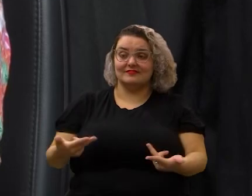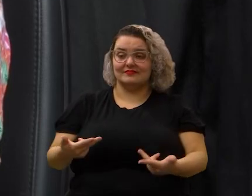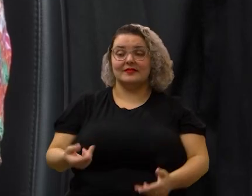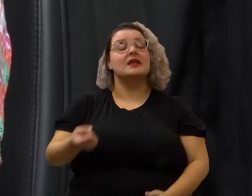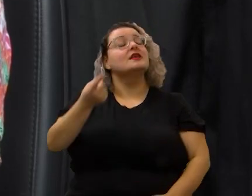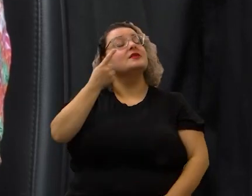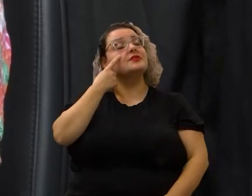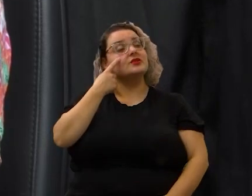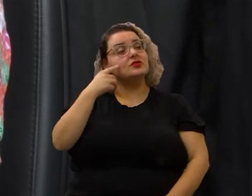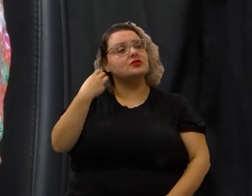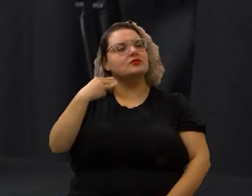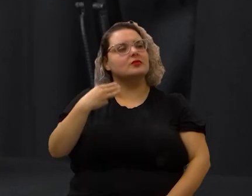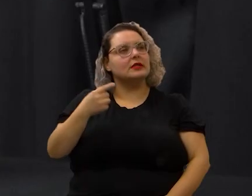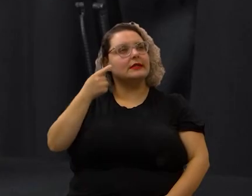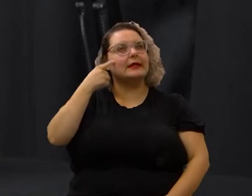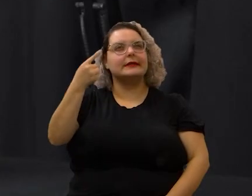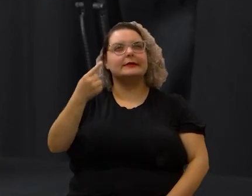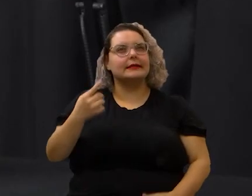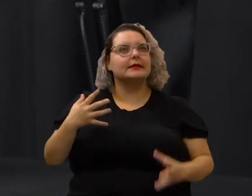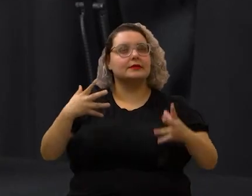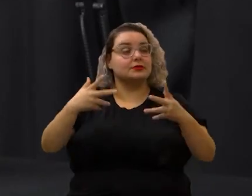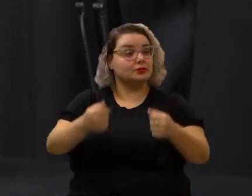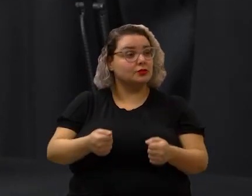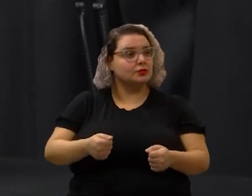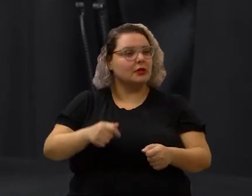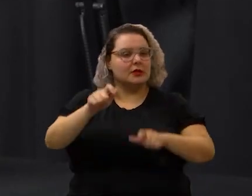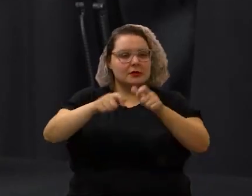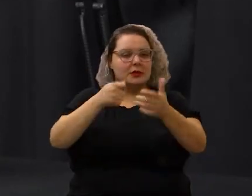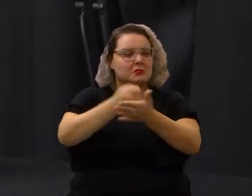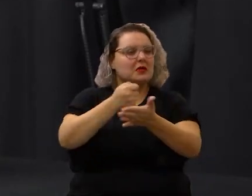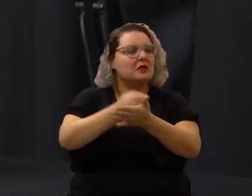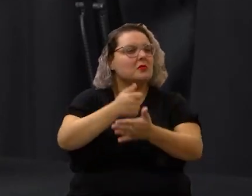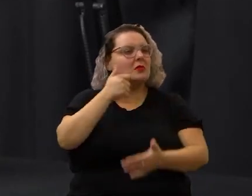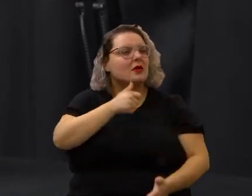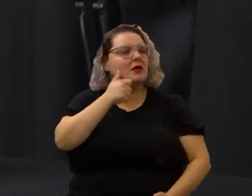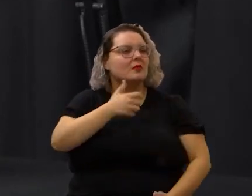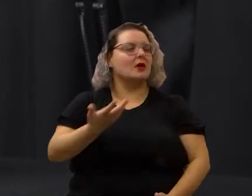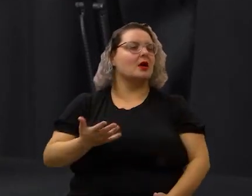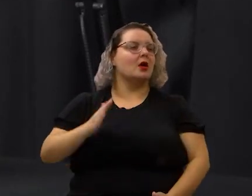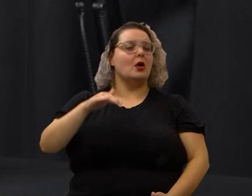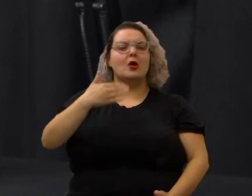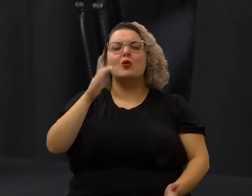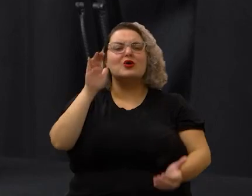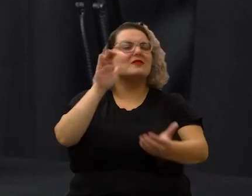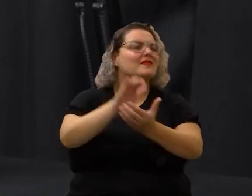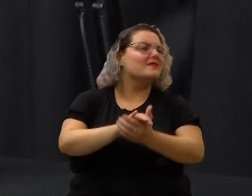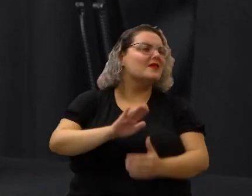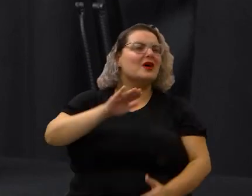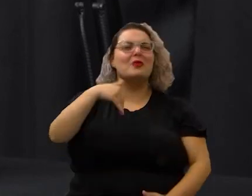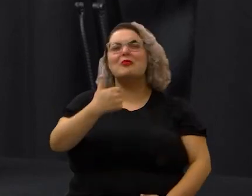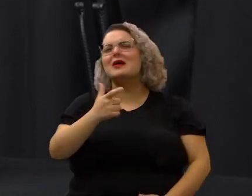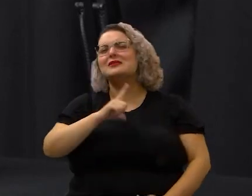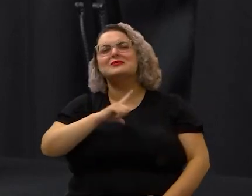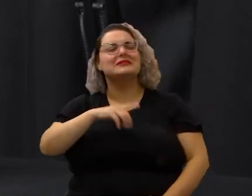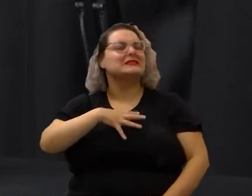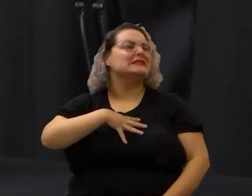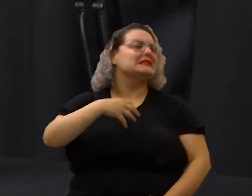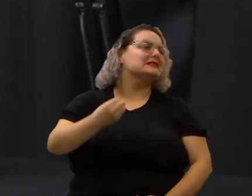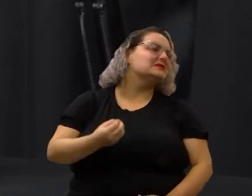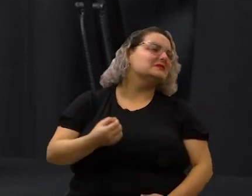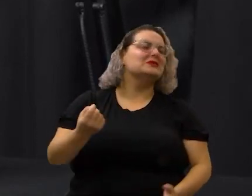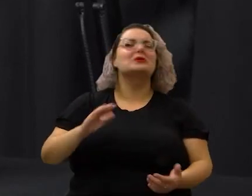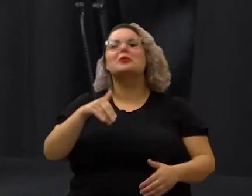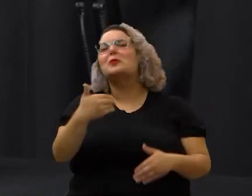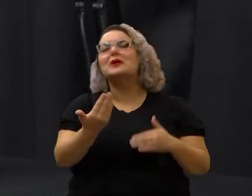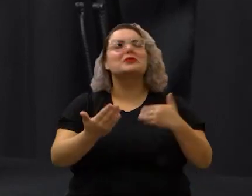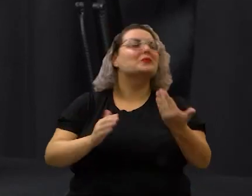e a gente vê, Mariana, no senso comum, muitas vezes, as pessoas cobrando das mulheres, olha, quando você vai casar, quando você vai ter